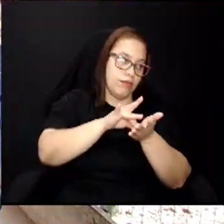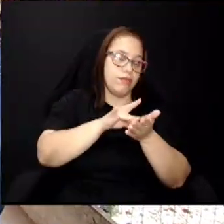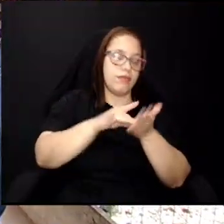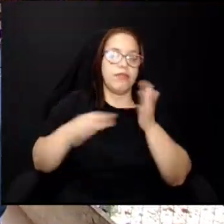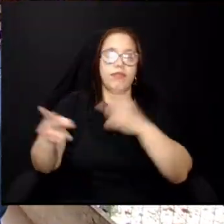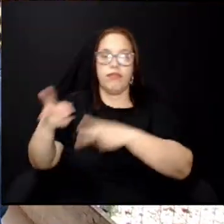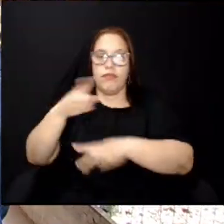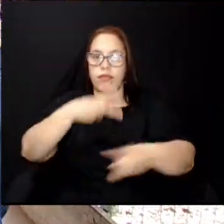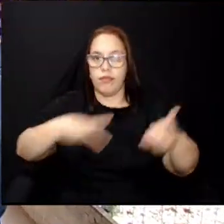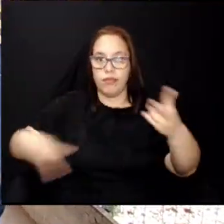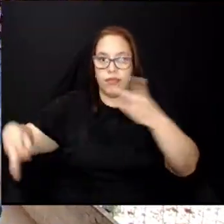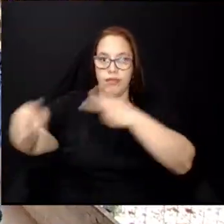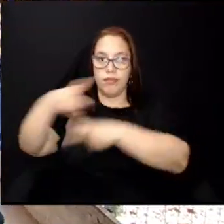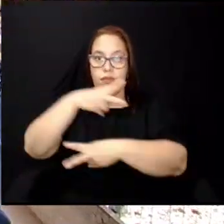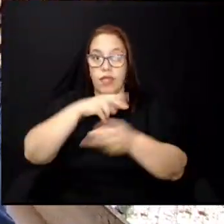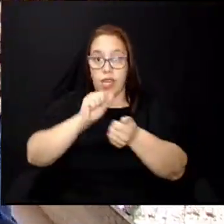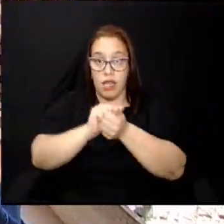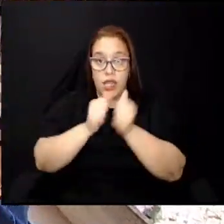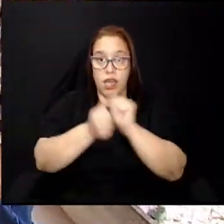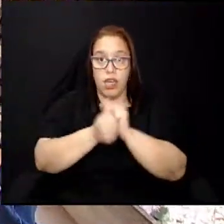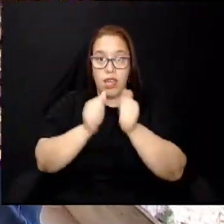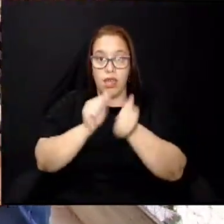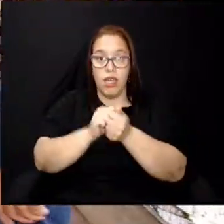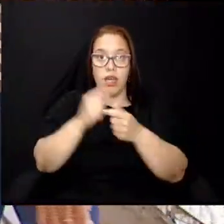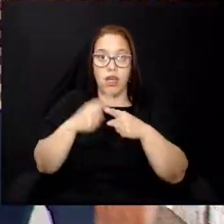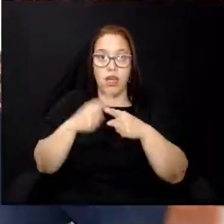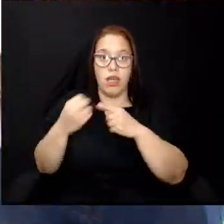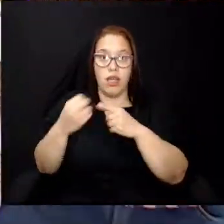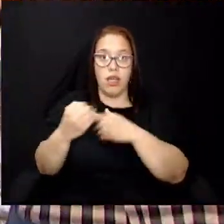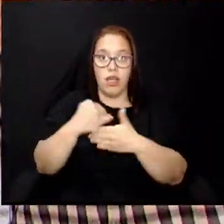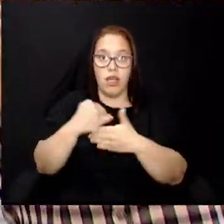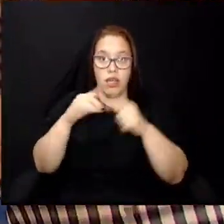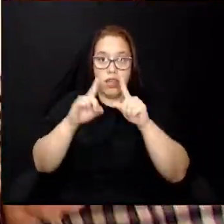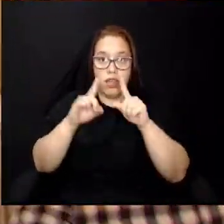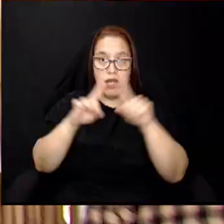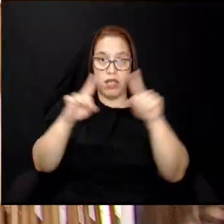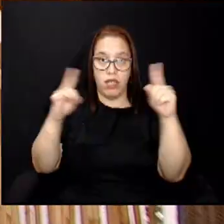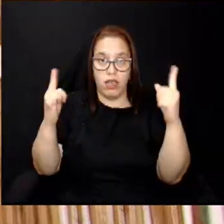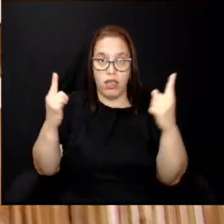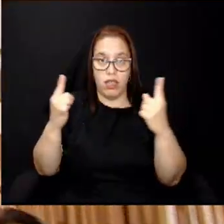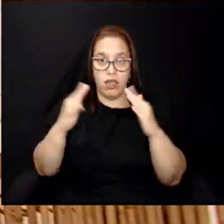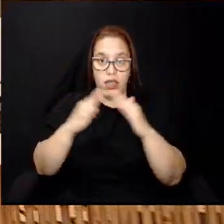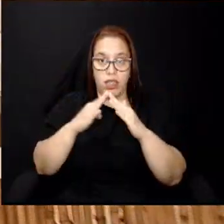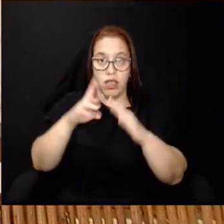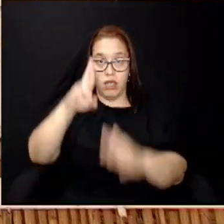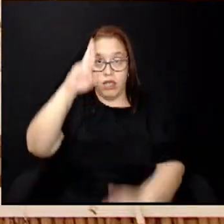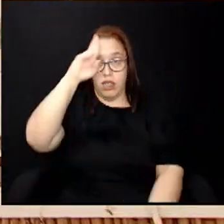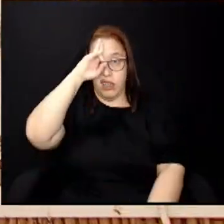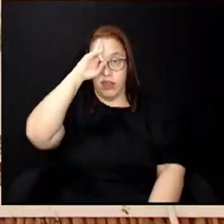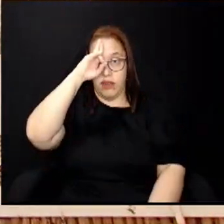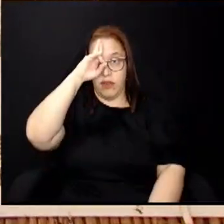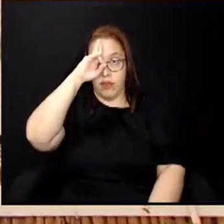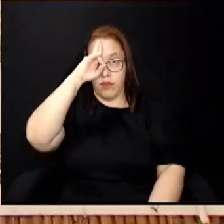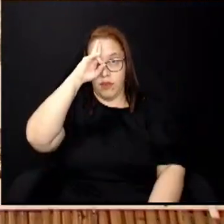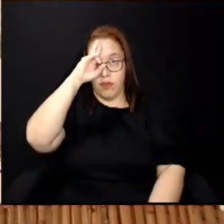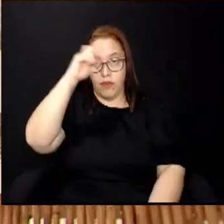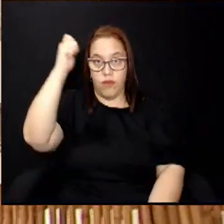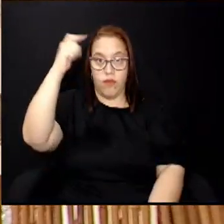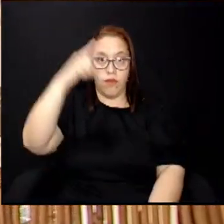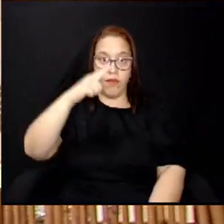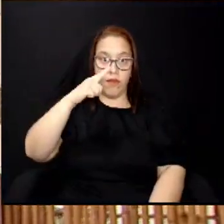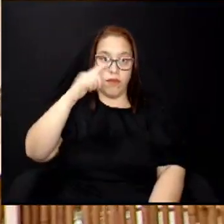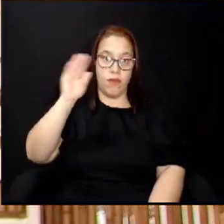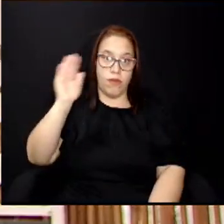ar adequada. Sim. Porque a orientação do galpão. A gente está quase na hora do meio-dia e o sol ele tem que caminhar em cima da